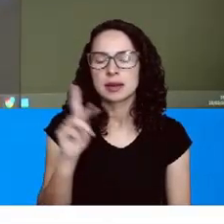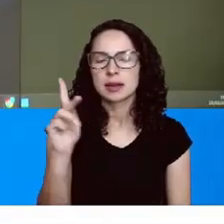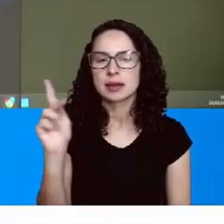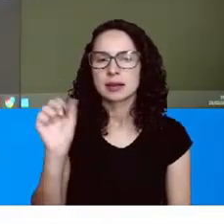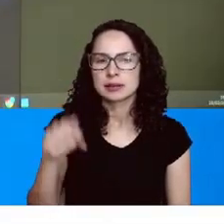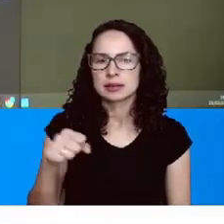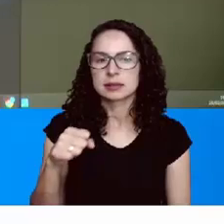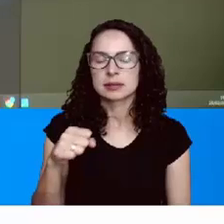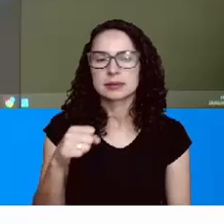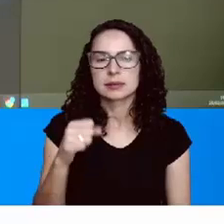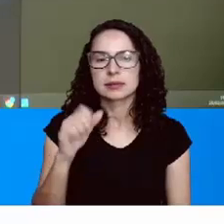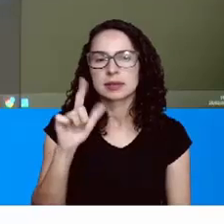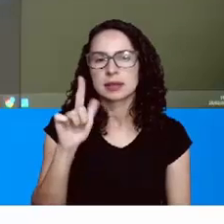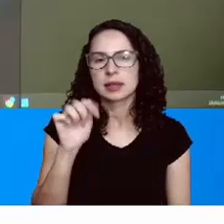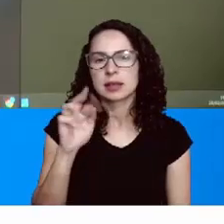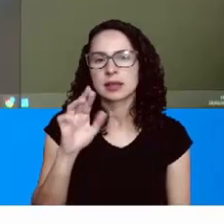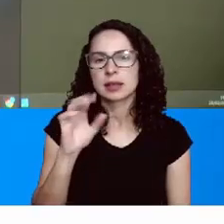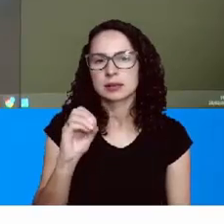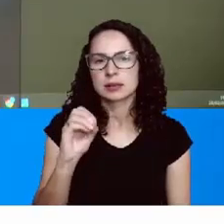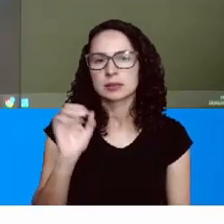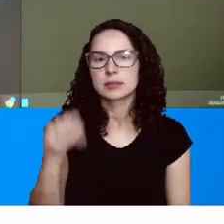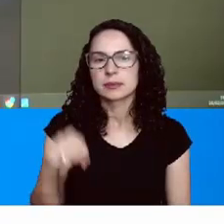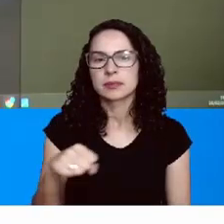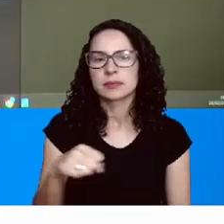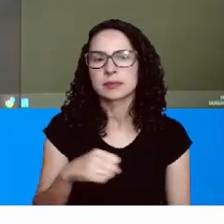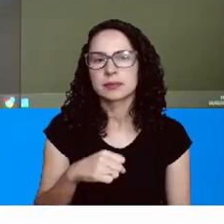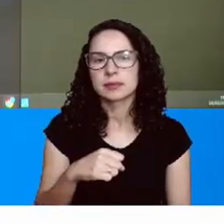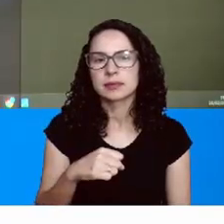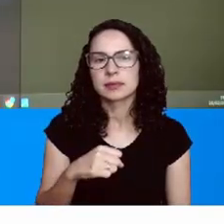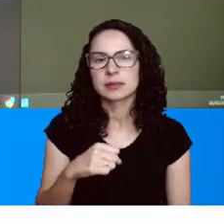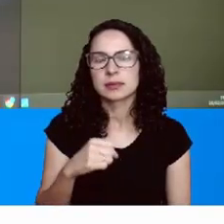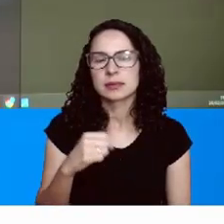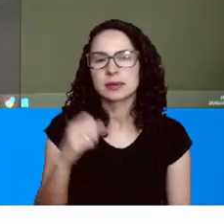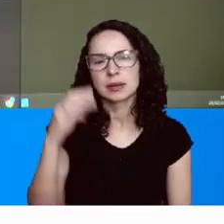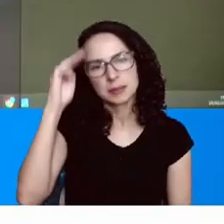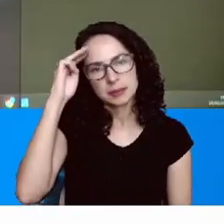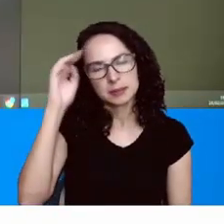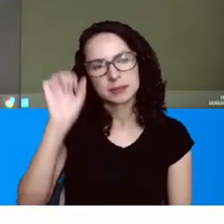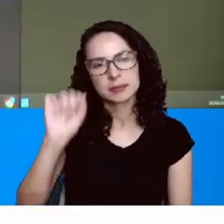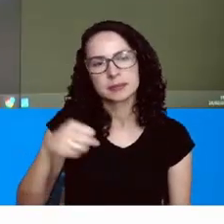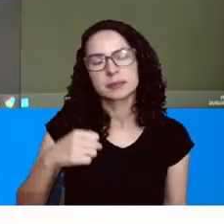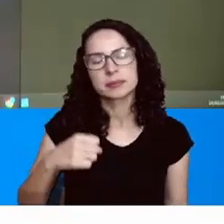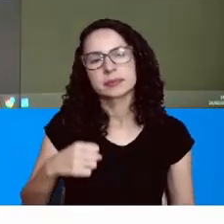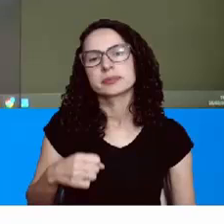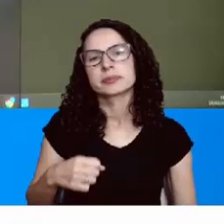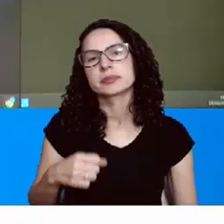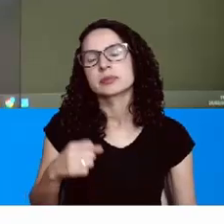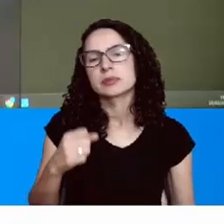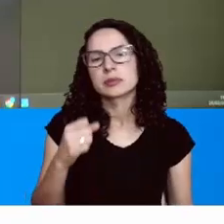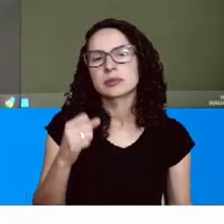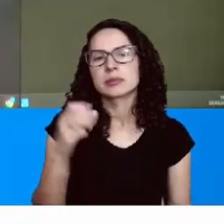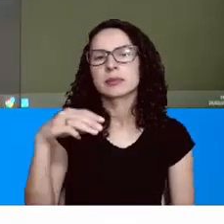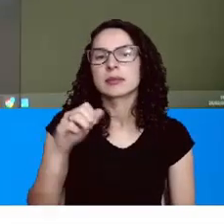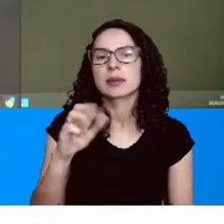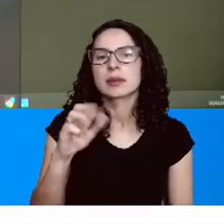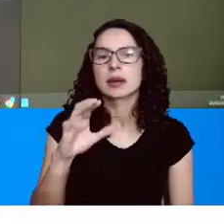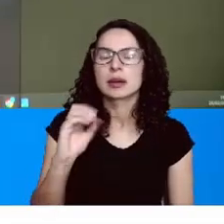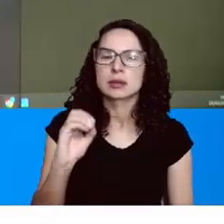Vereador Leandro Patriota. Sim. Vereador Marcelo Tide, sim. Vereador Marco Garcia.